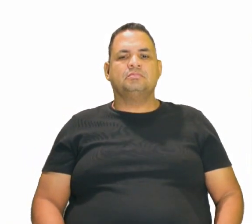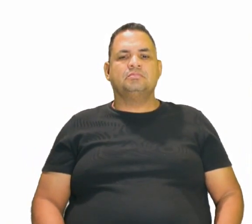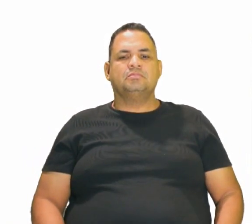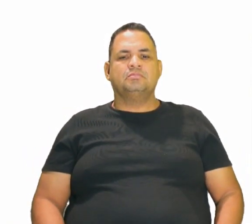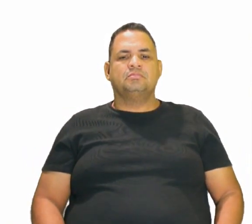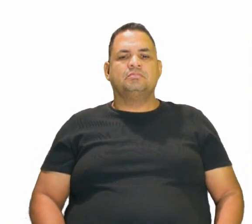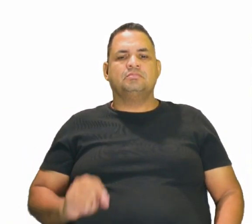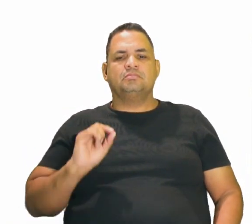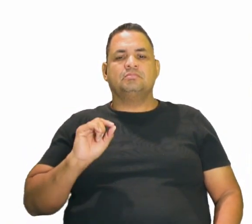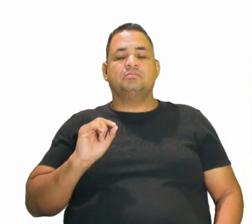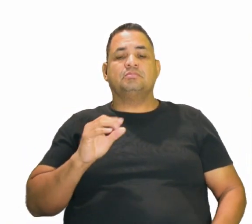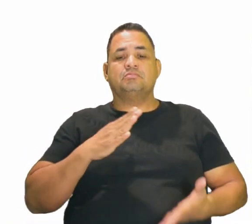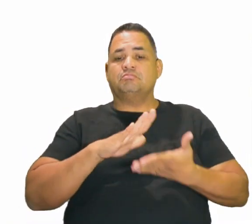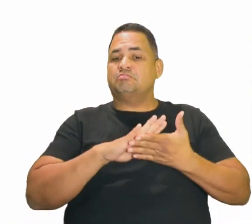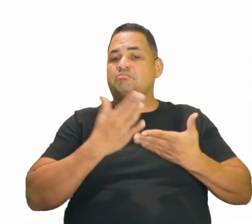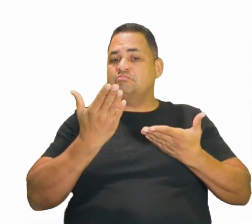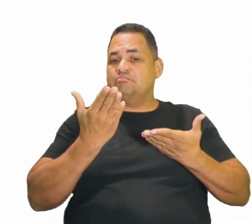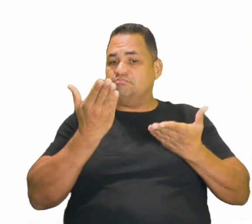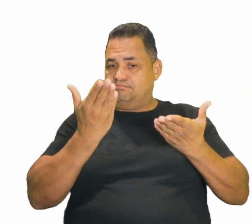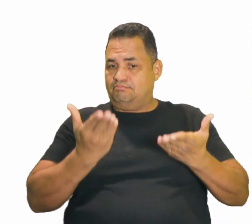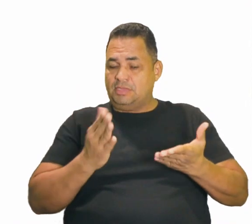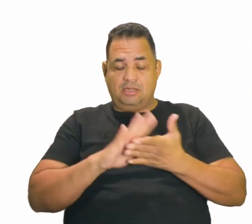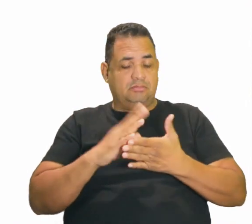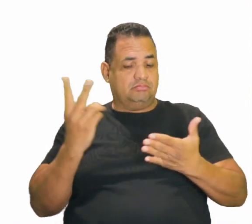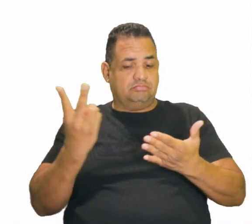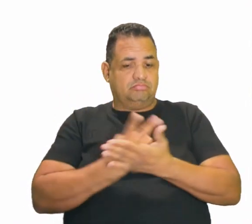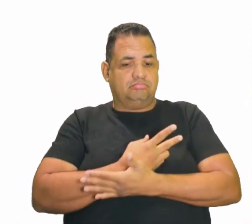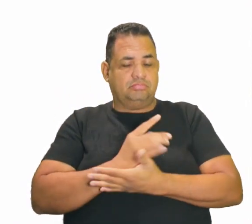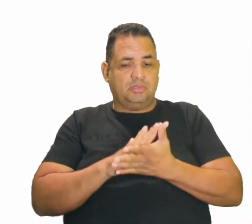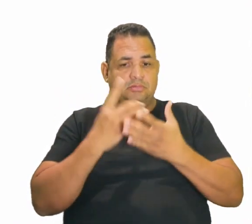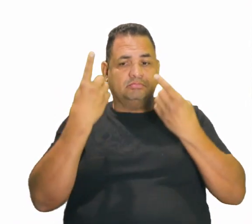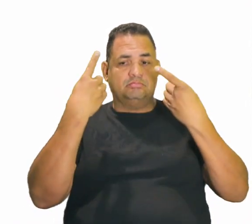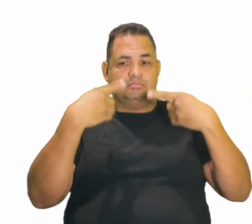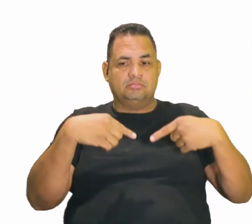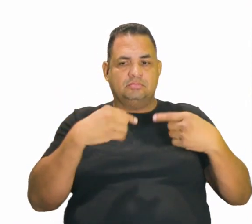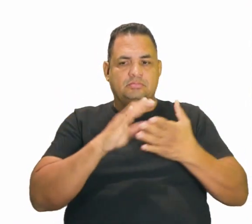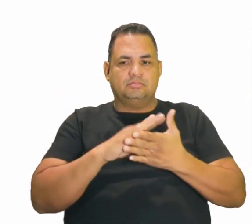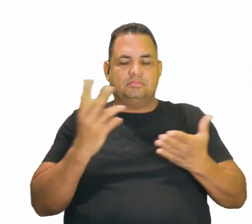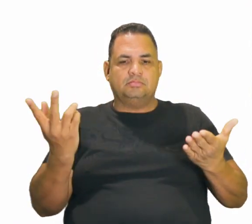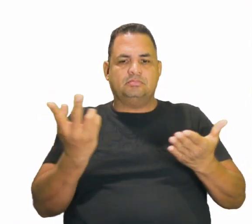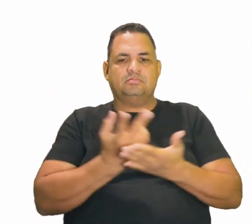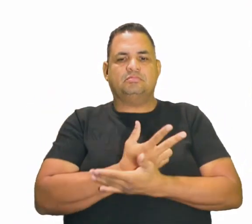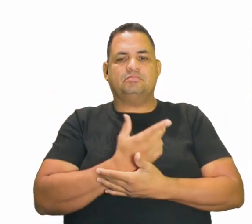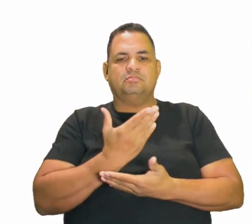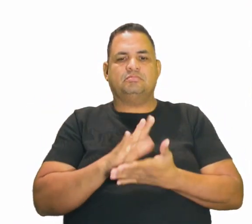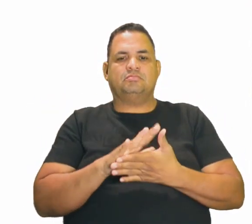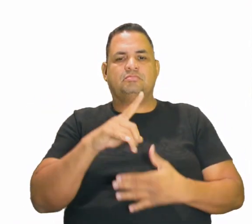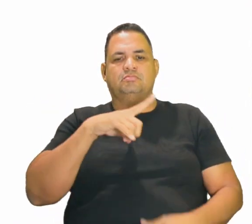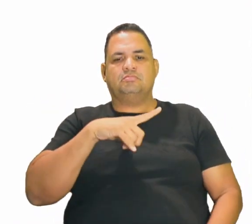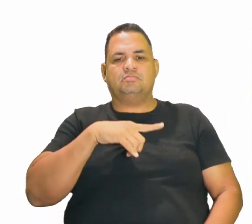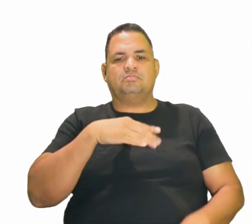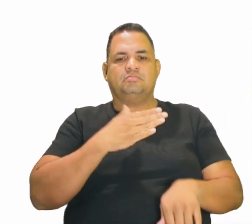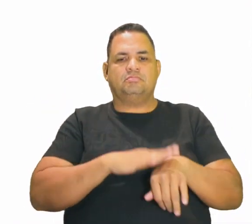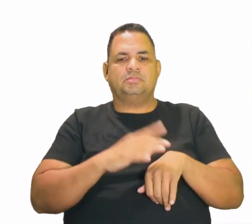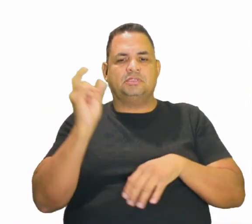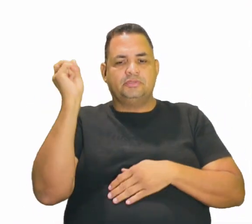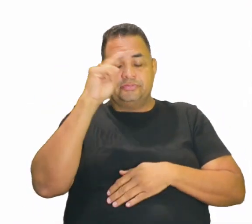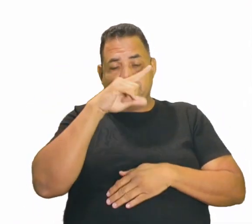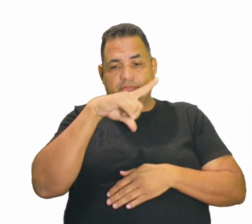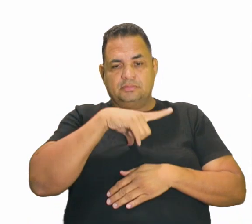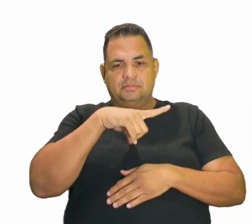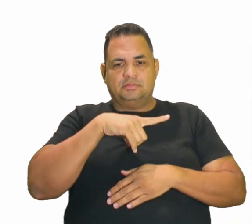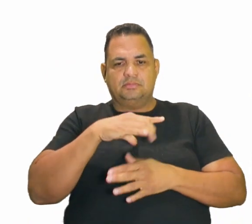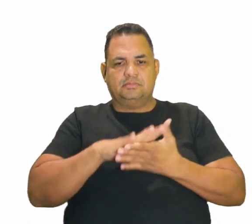o que a bailarina precisa passar né são Desafios que bailarino a bailarina precisa ter para